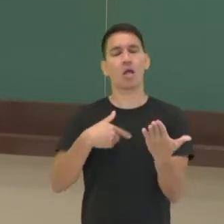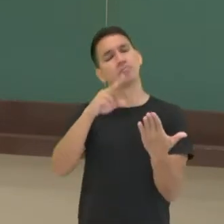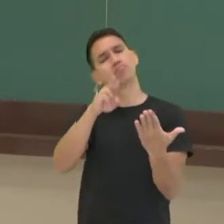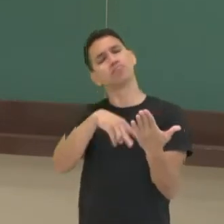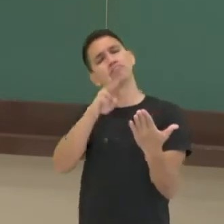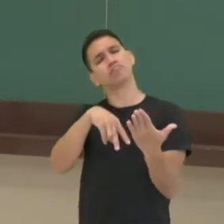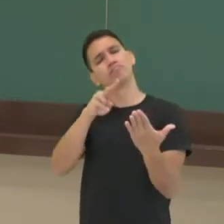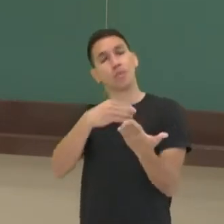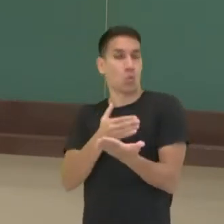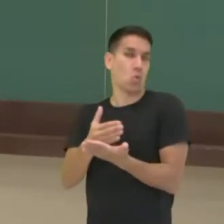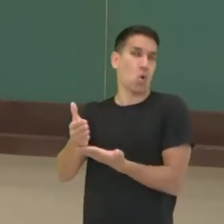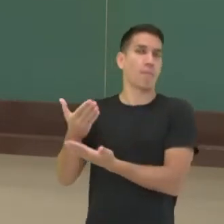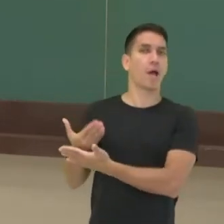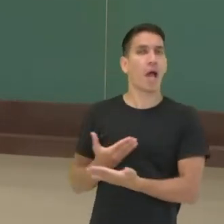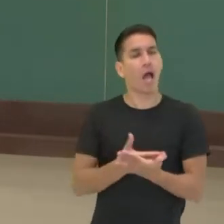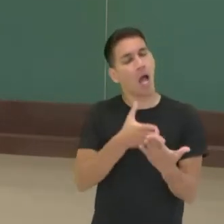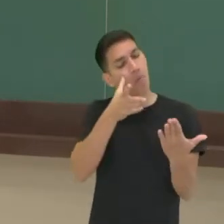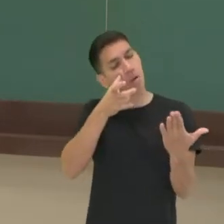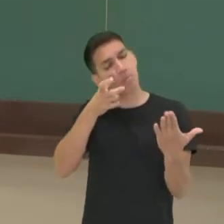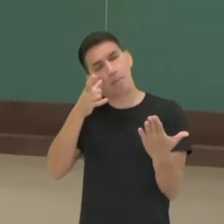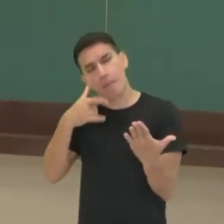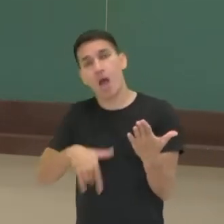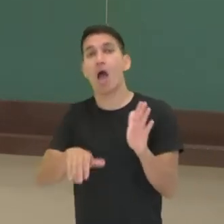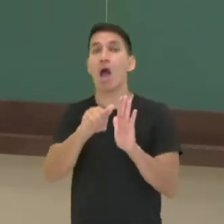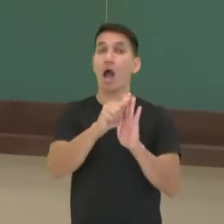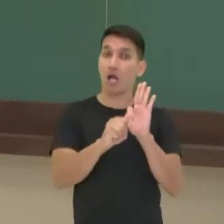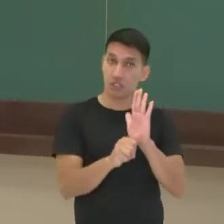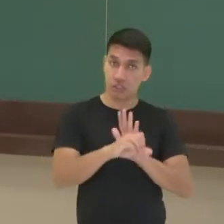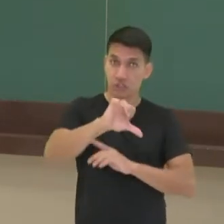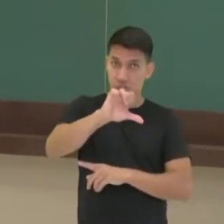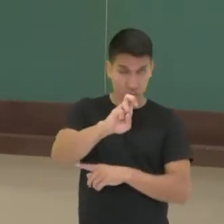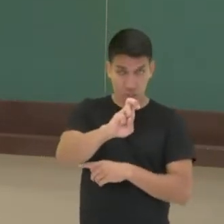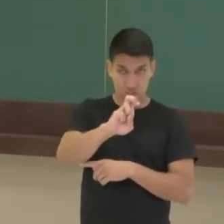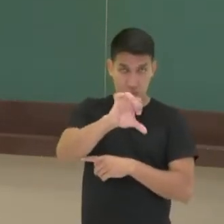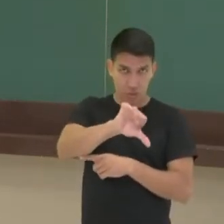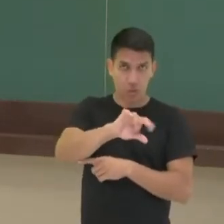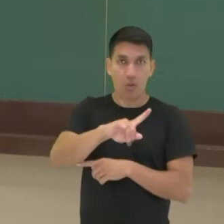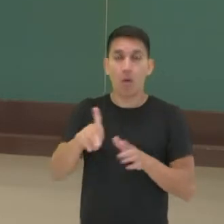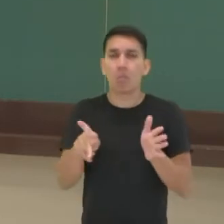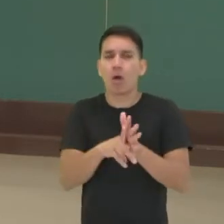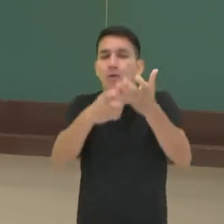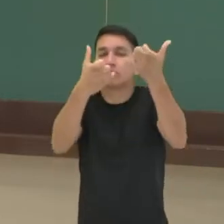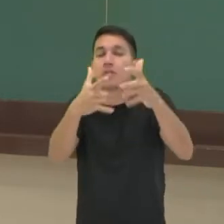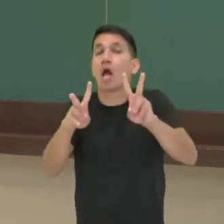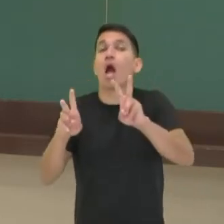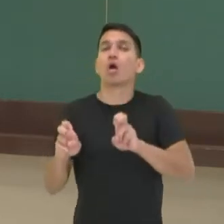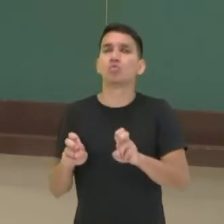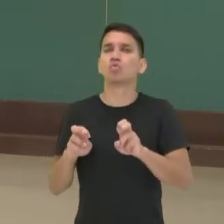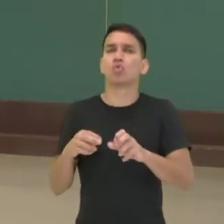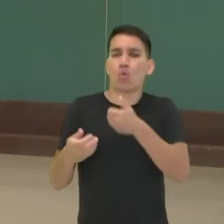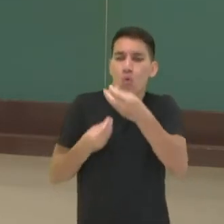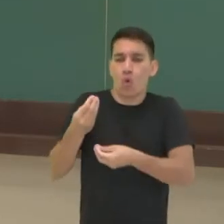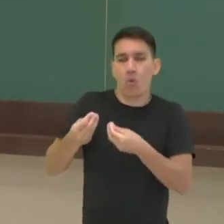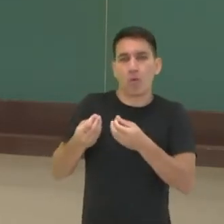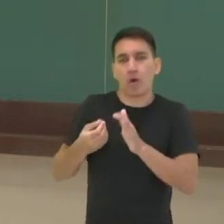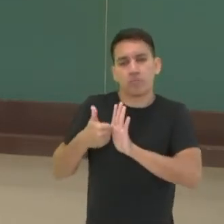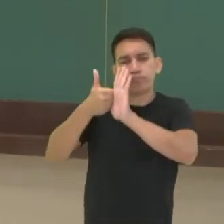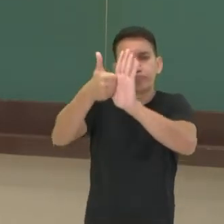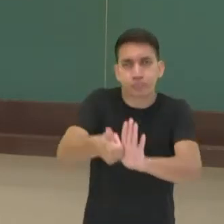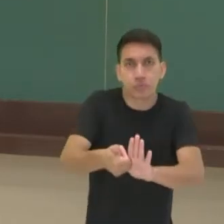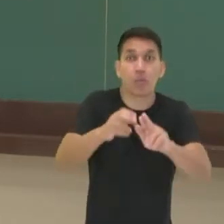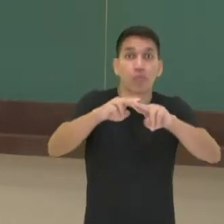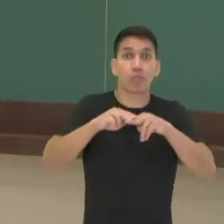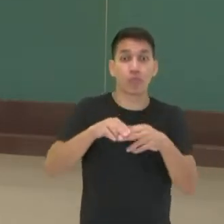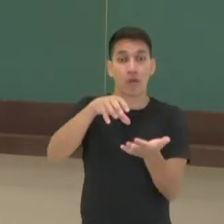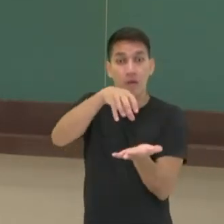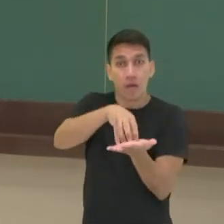aula, observando ali o artigo 59, que ele que vai falar dos atos normativos. O CONANDA, então, está amparado